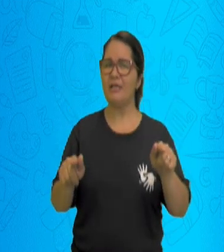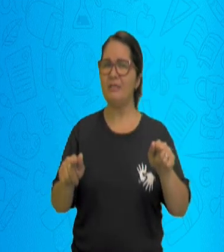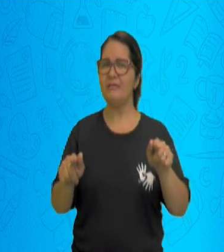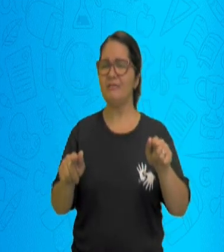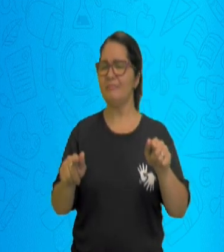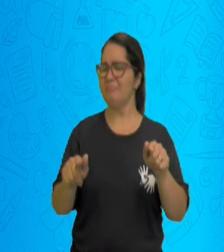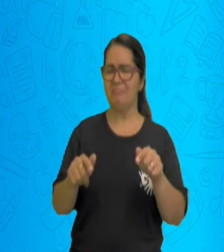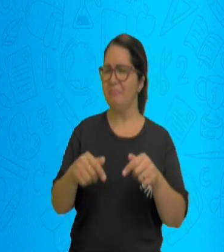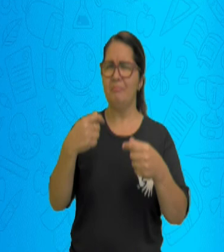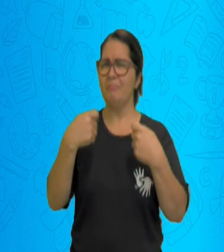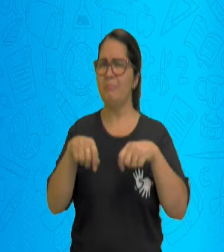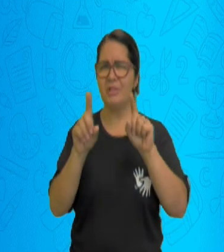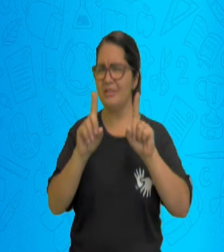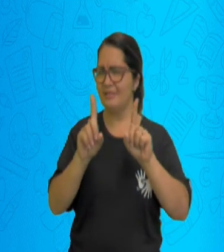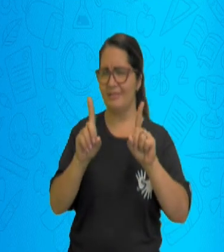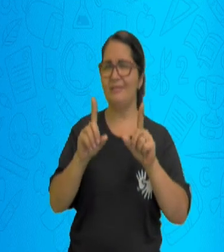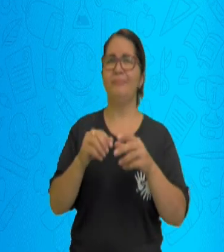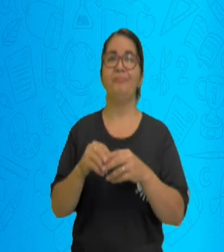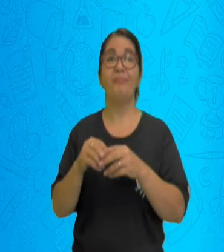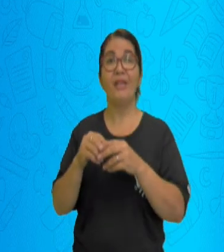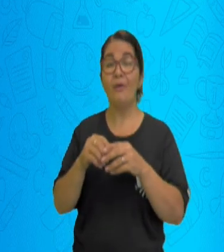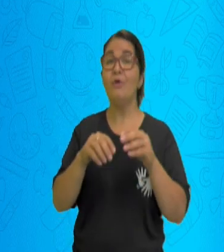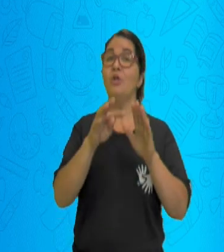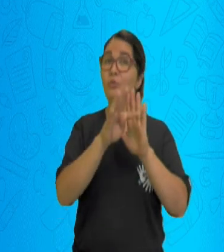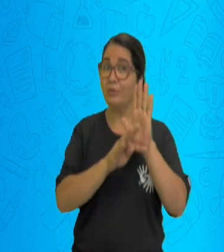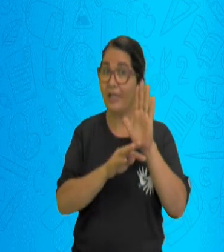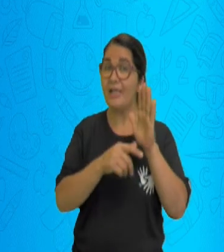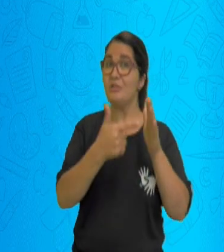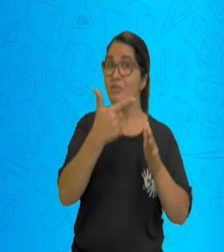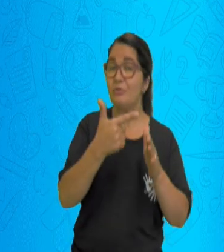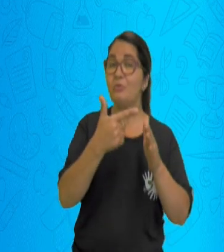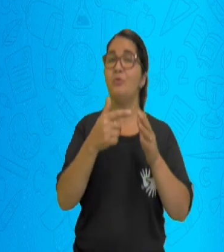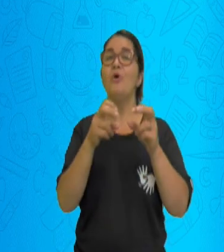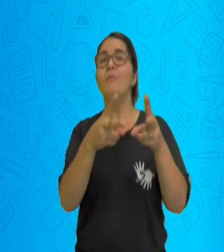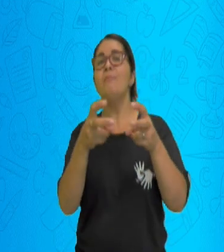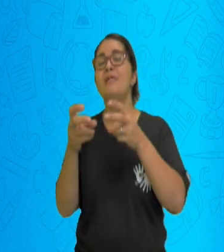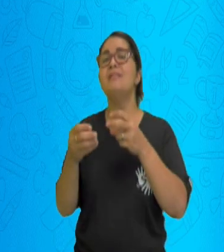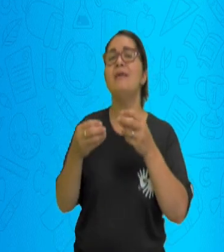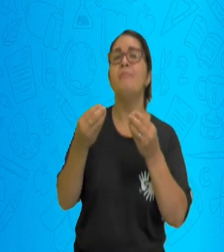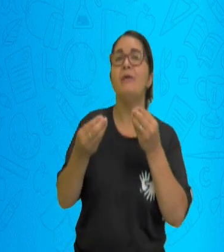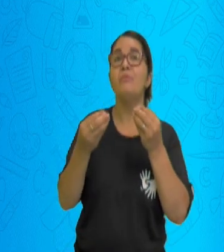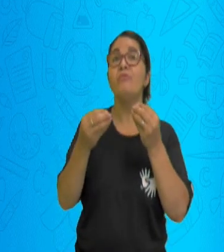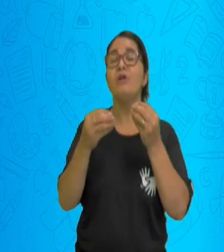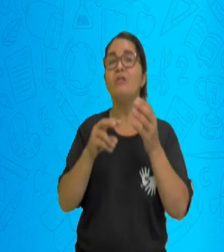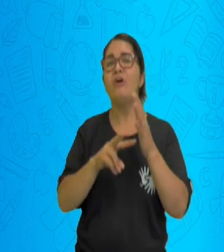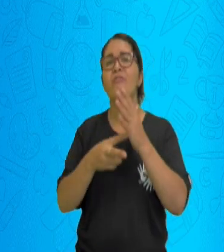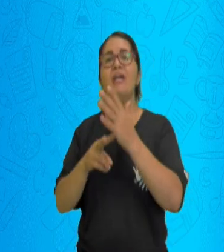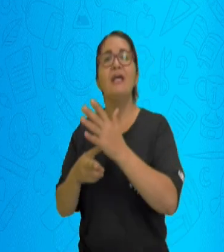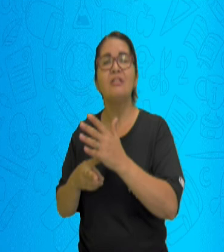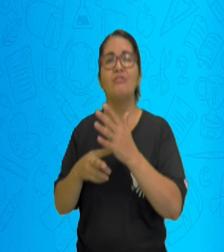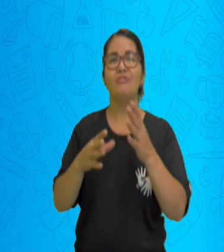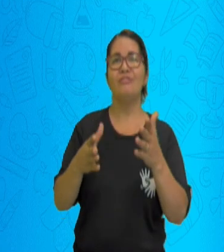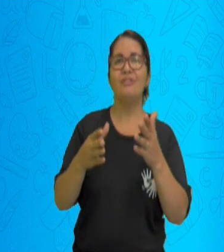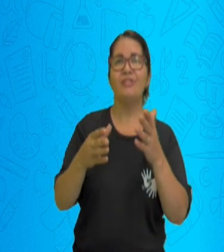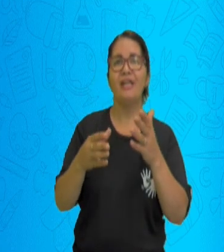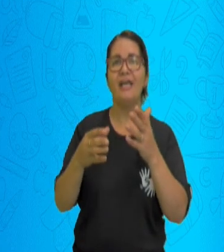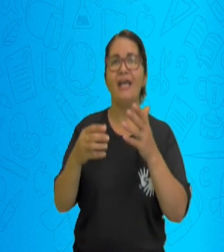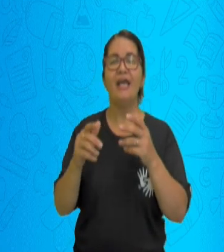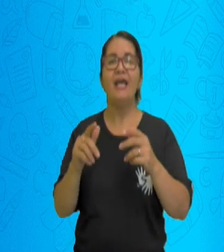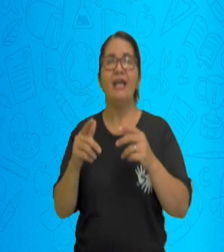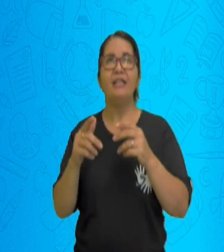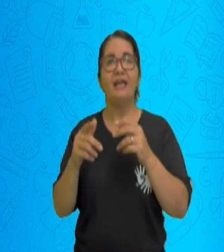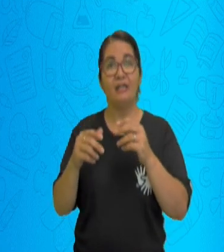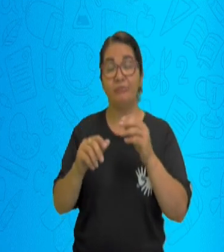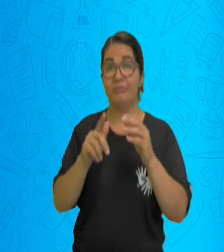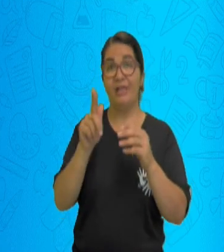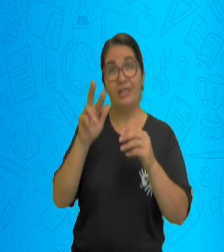culta. Nele, é possível perceber inadequações relacionadas à